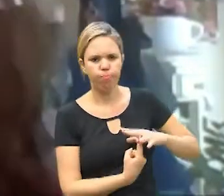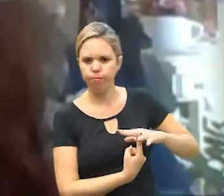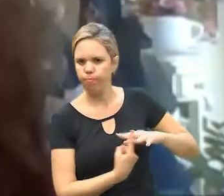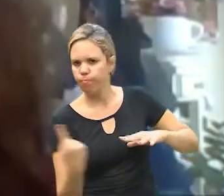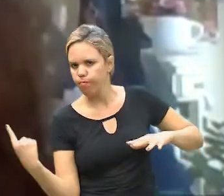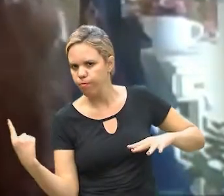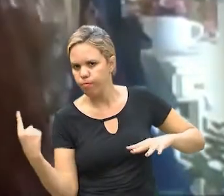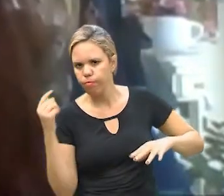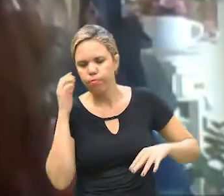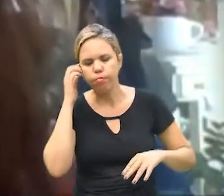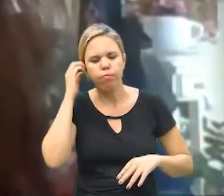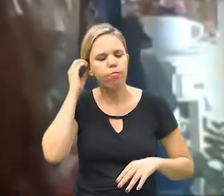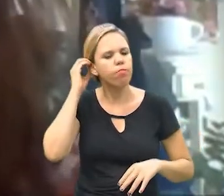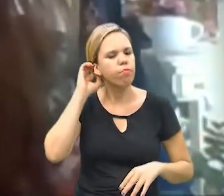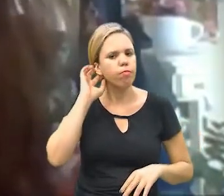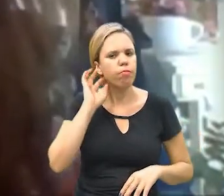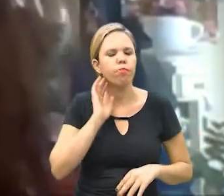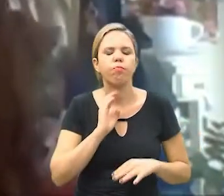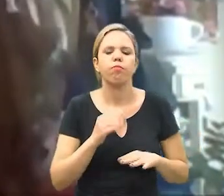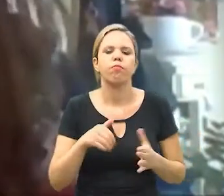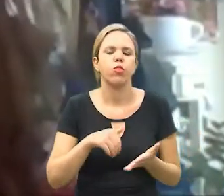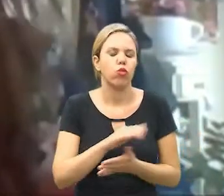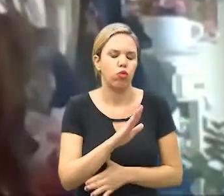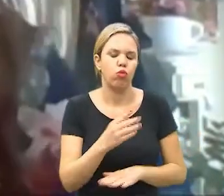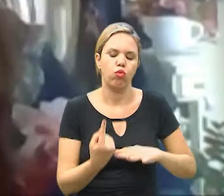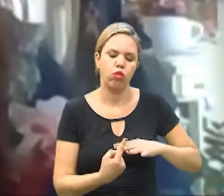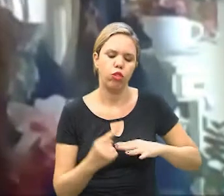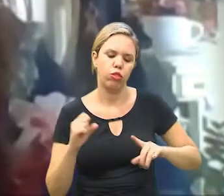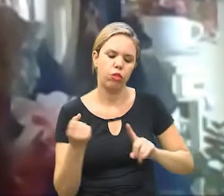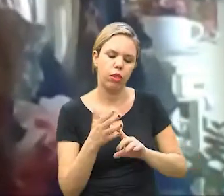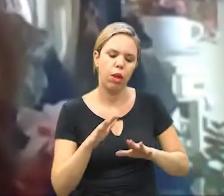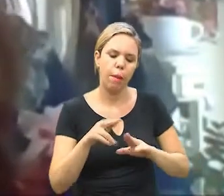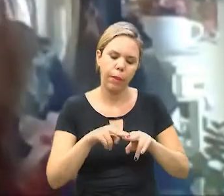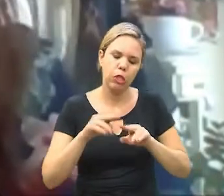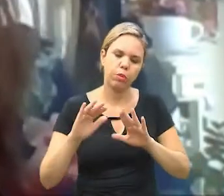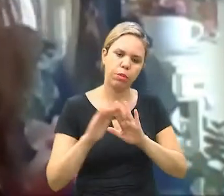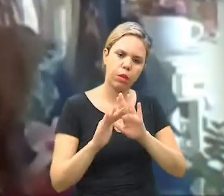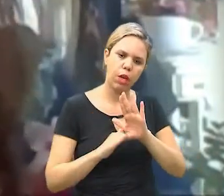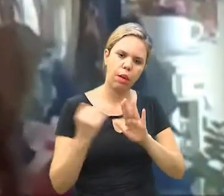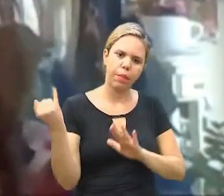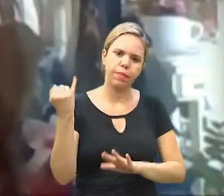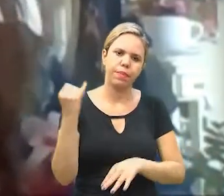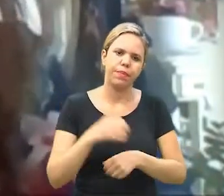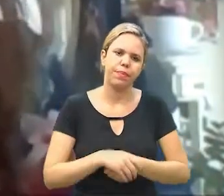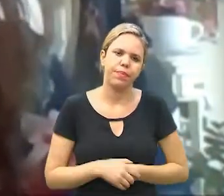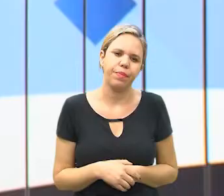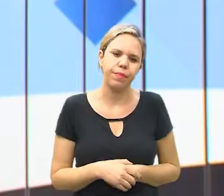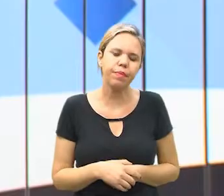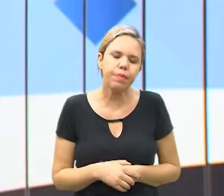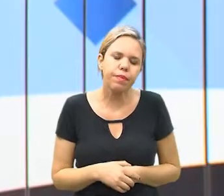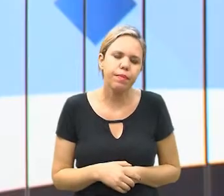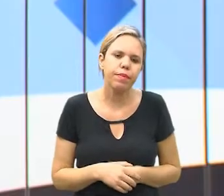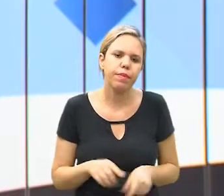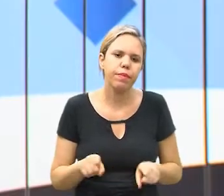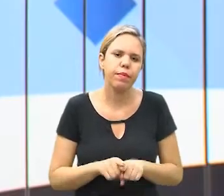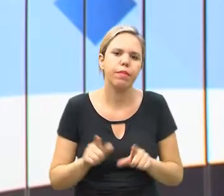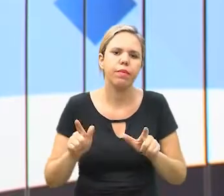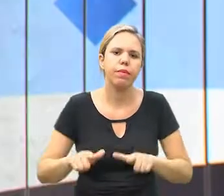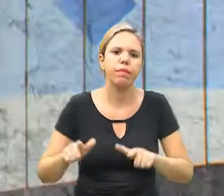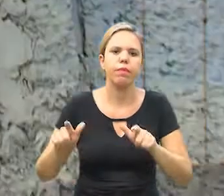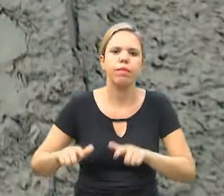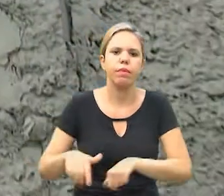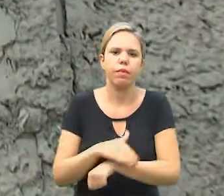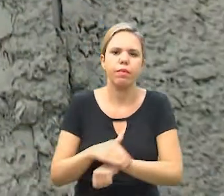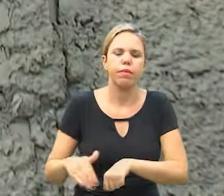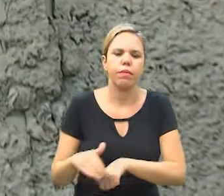não se sintam à margem da sociedade. Por isso que esses programas são de extrema importância. Agora, ele também é localizado ali, né,